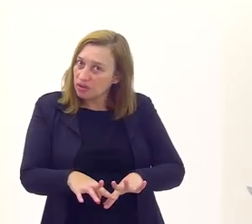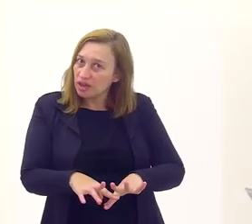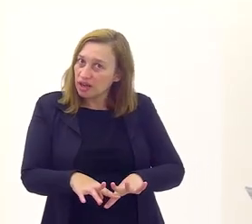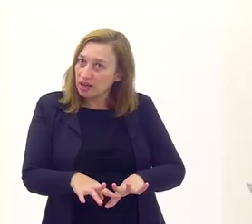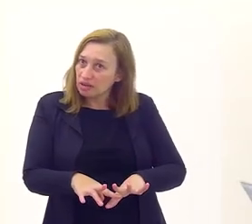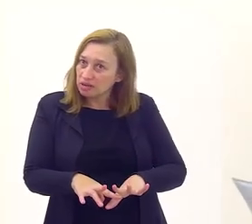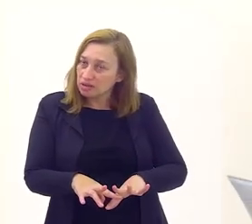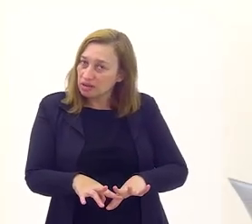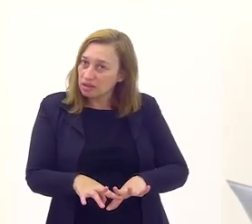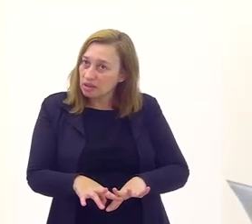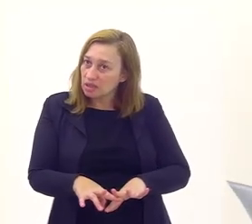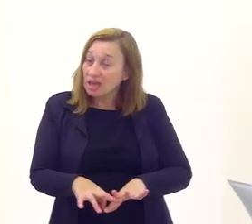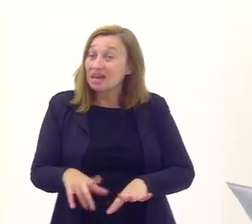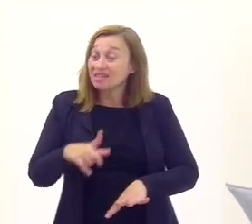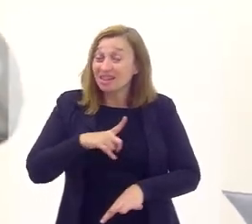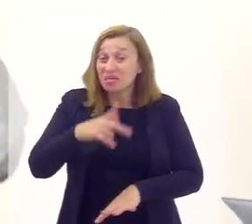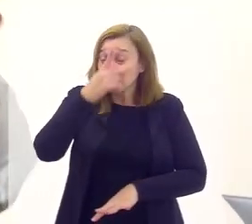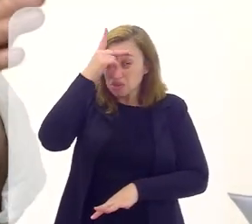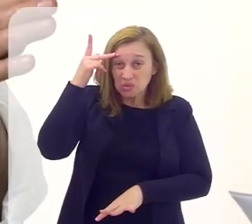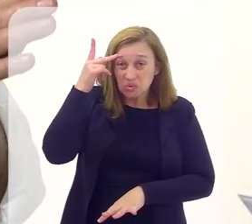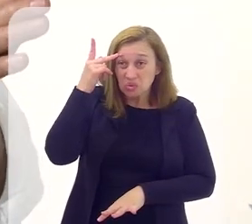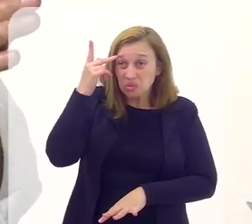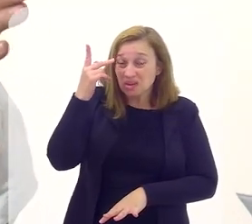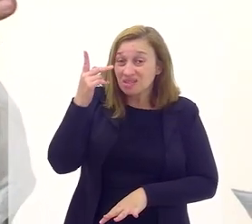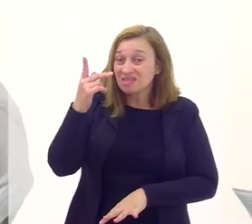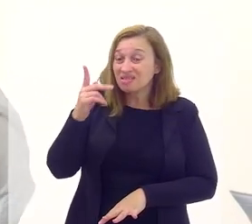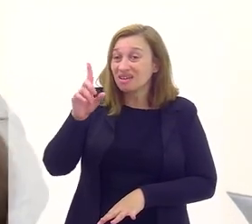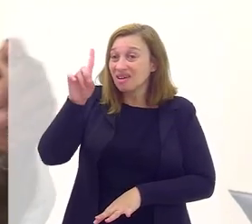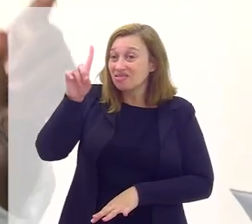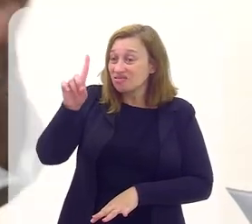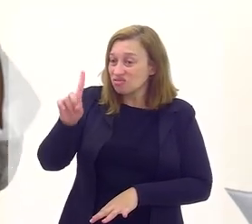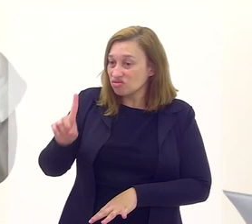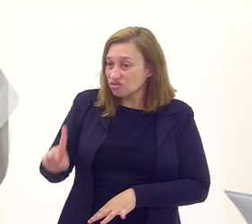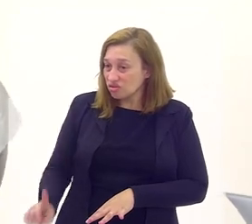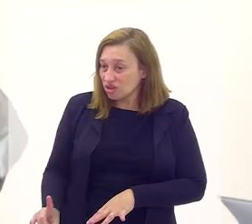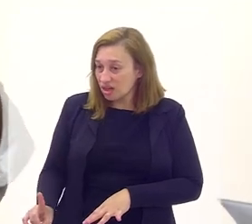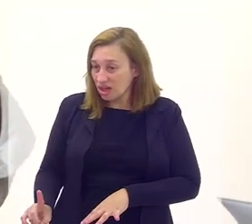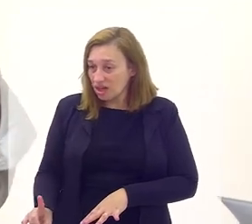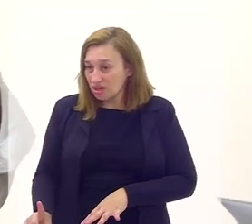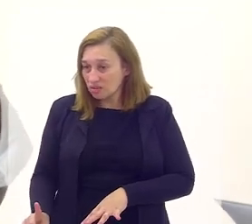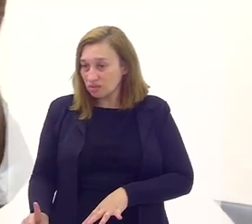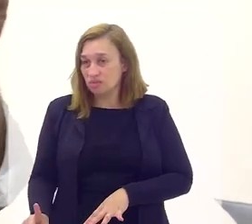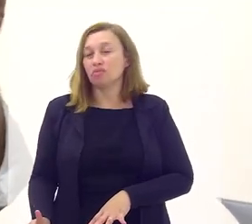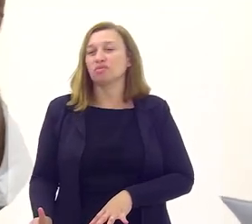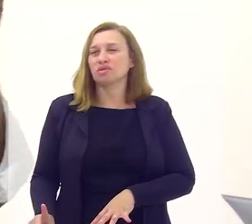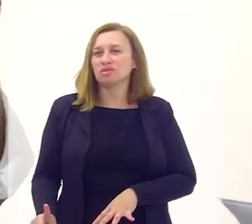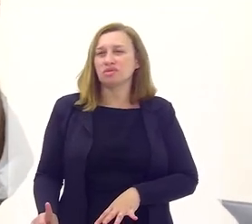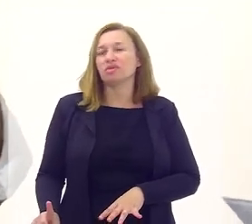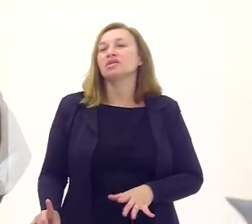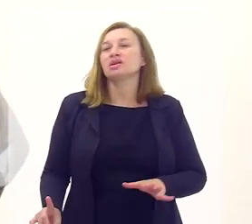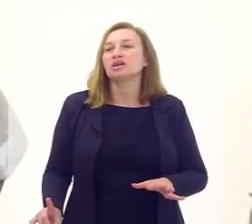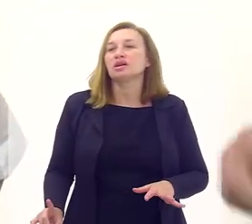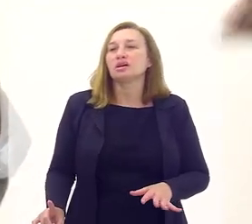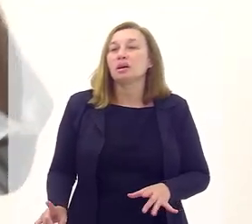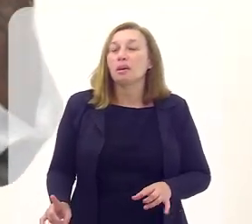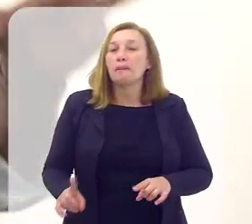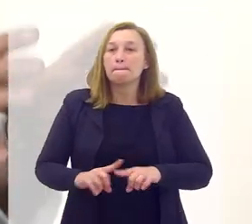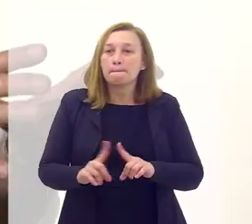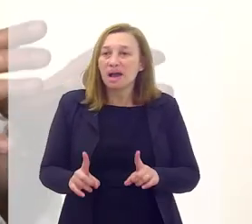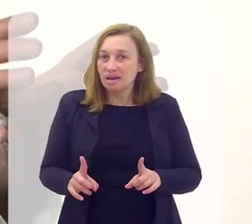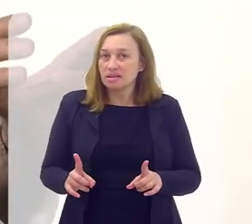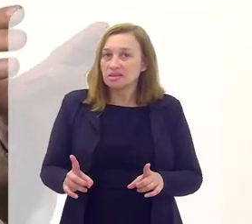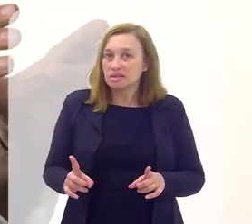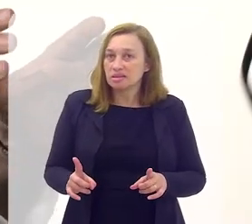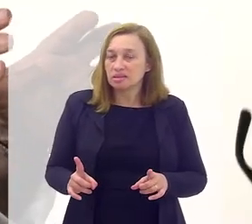A extrema-direita, que não reconhece a democracia, acho que faz muito bem o Lula de